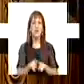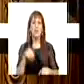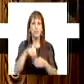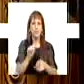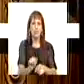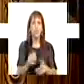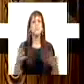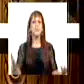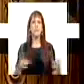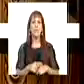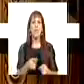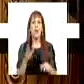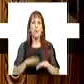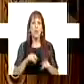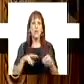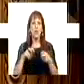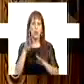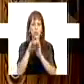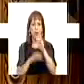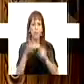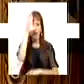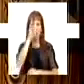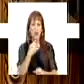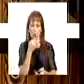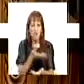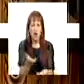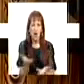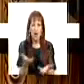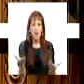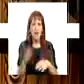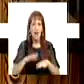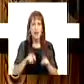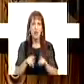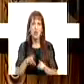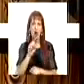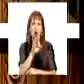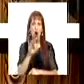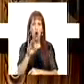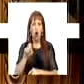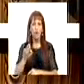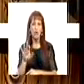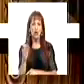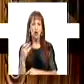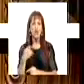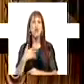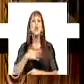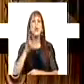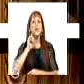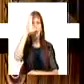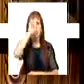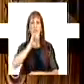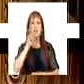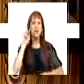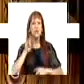faz parte. E, portanto, uma vez que o programa do Governo não refere nada sobre os offshores, eu gostaria que a Sra. Ministra, se